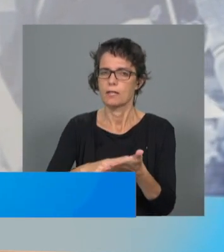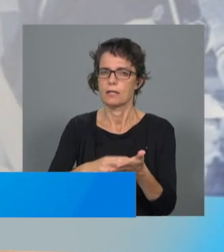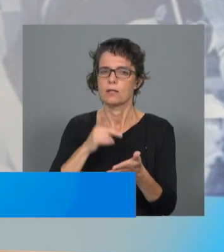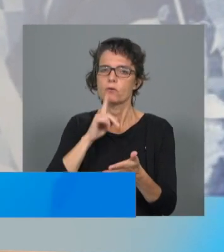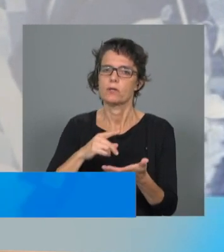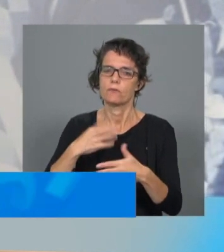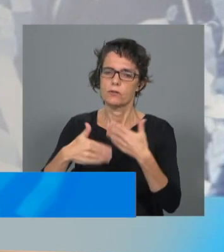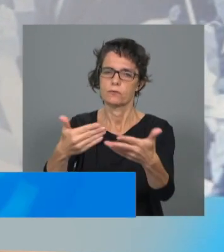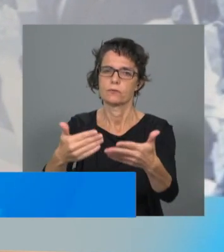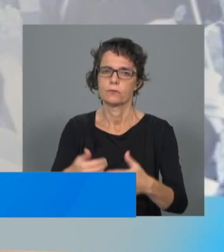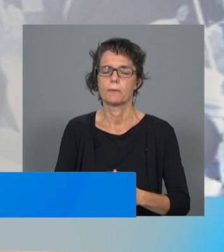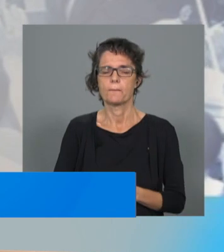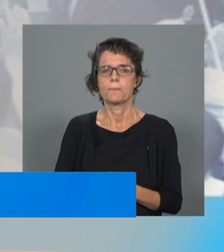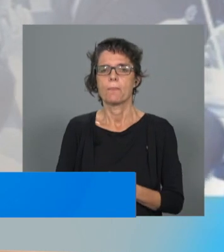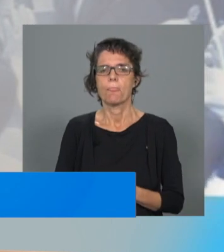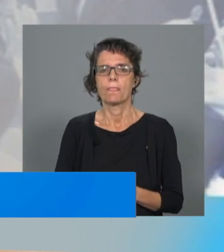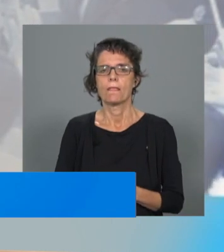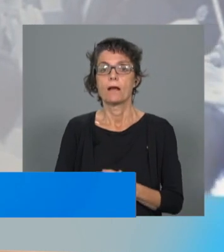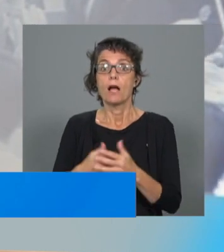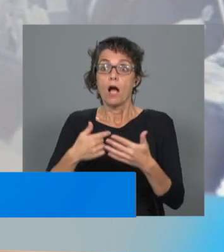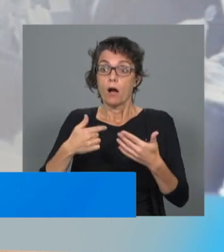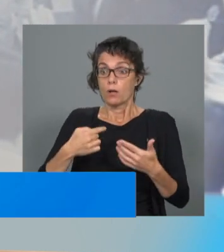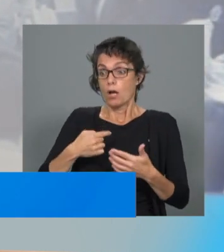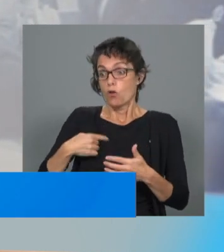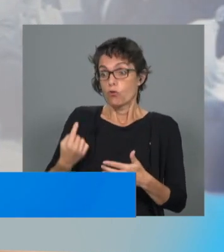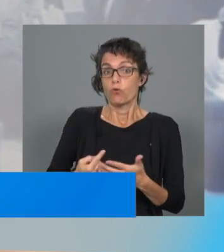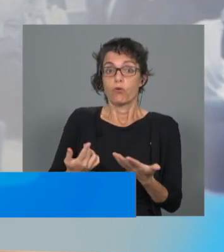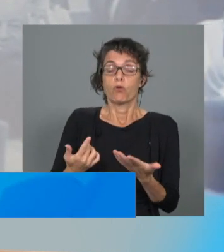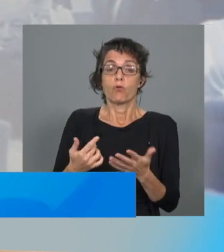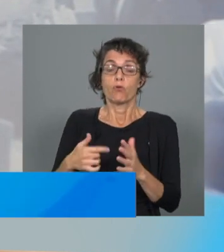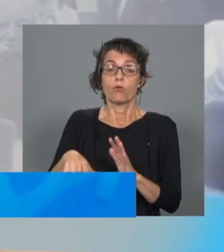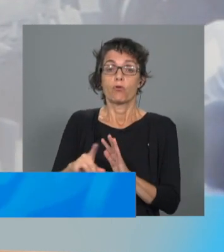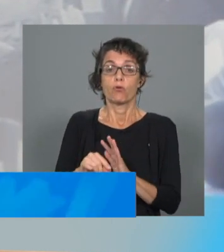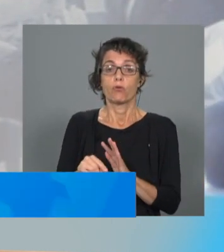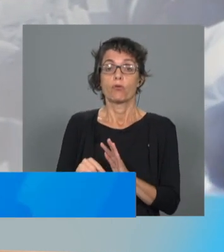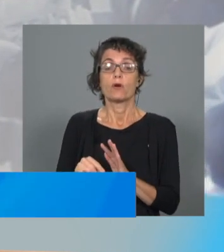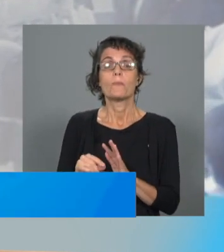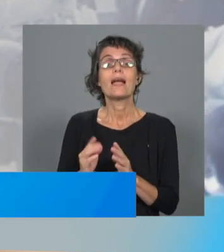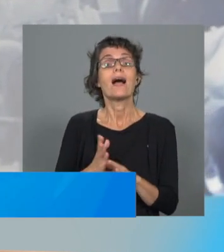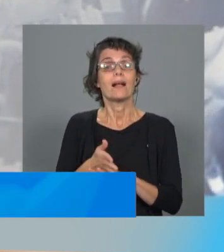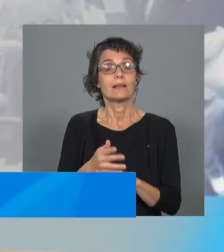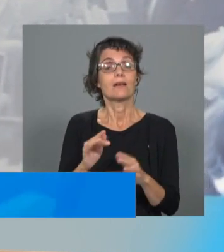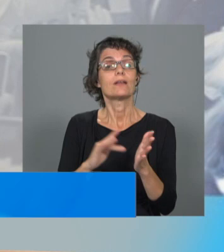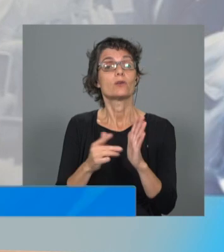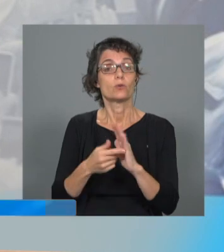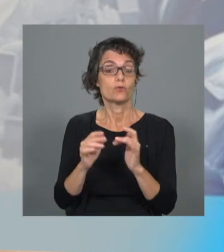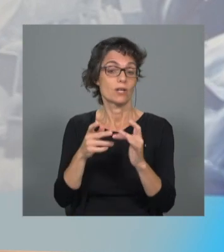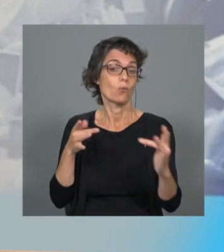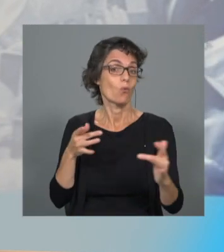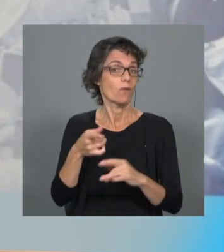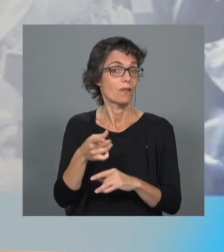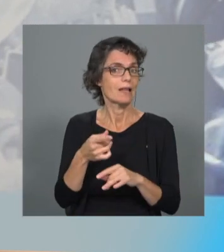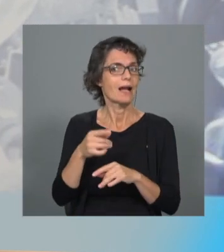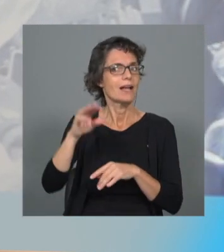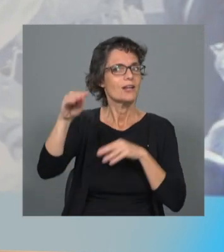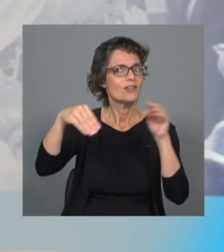Da nossa parte também, conseguiu-se de alguma forma, também com a ajuda dos meios virtuais, também captar outros